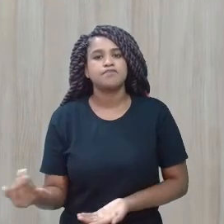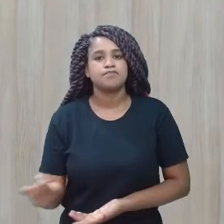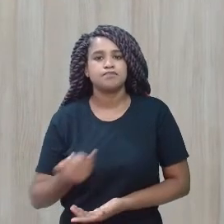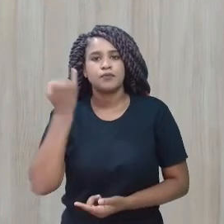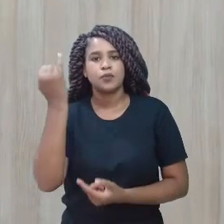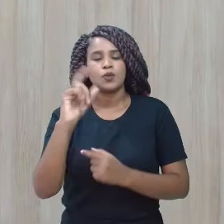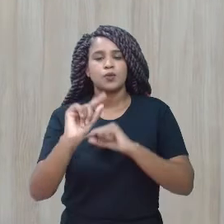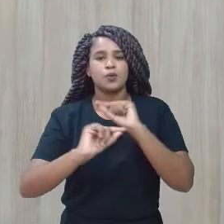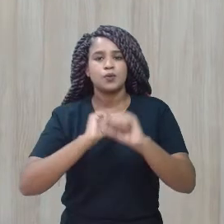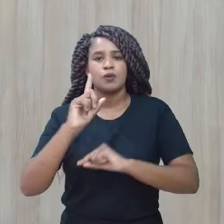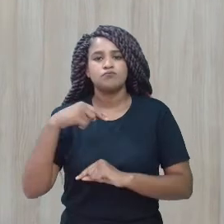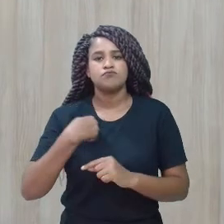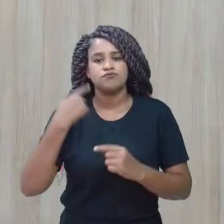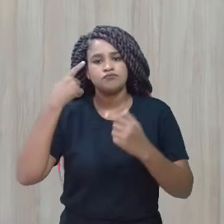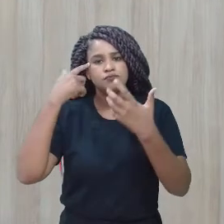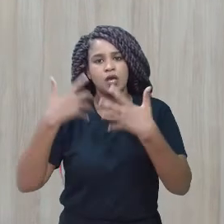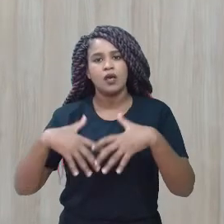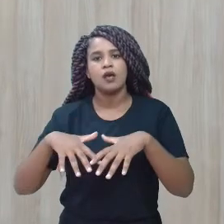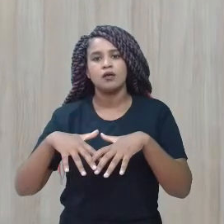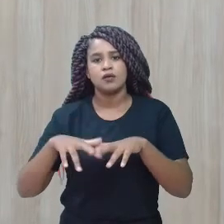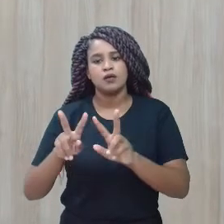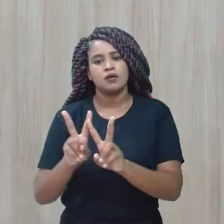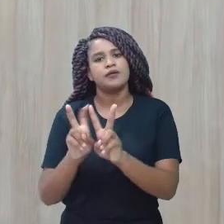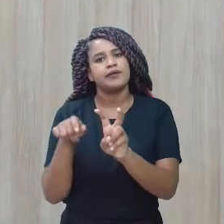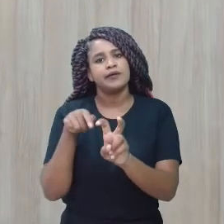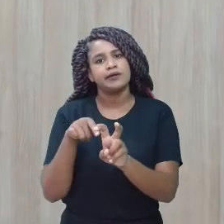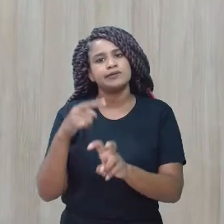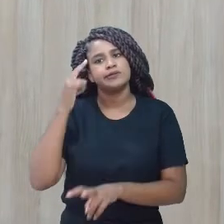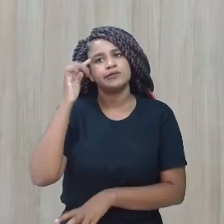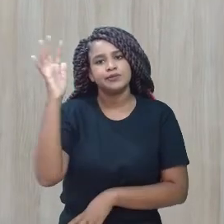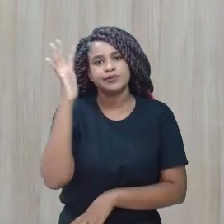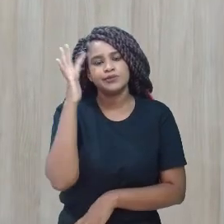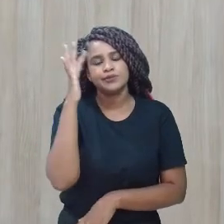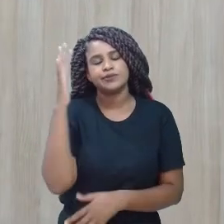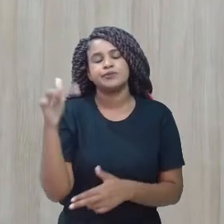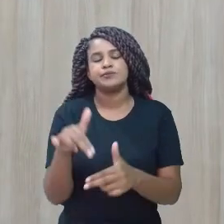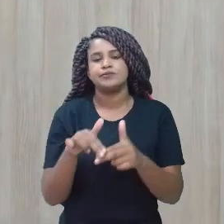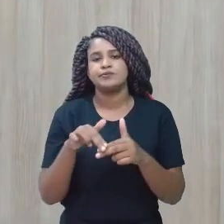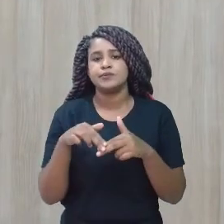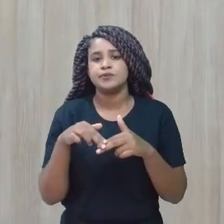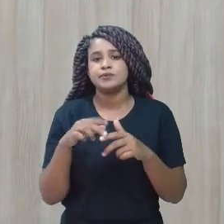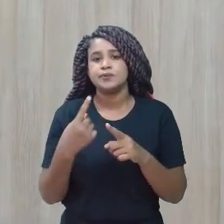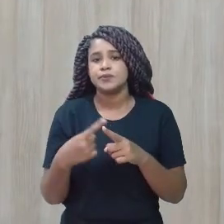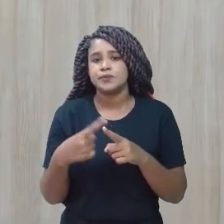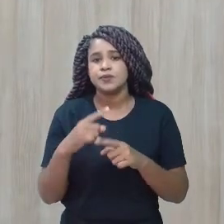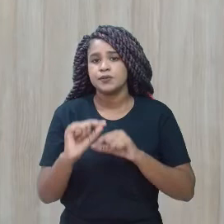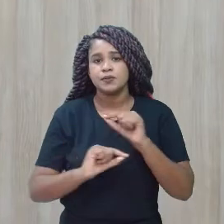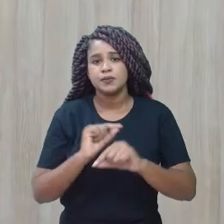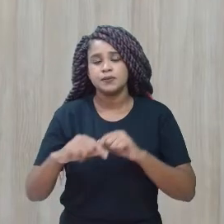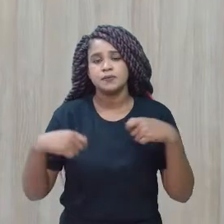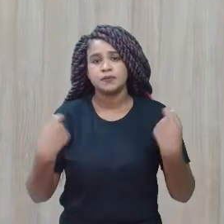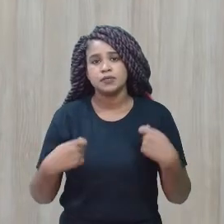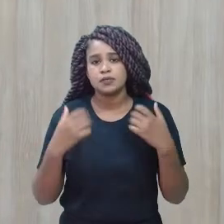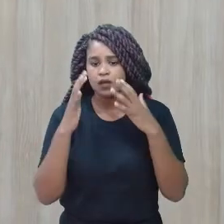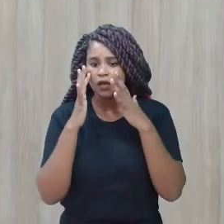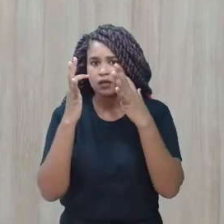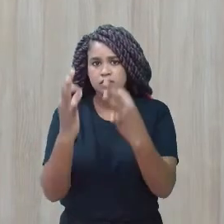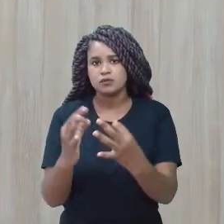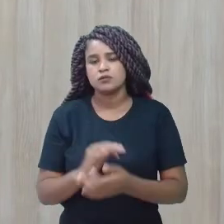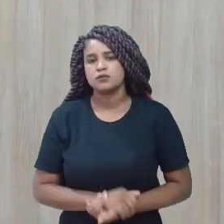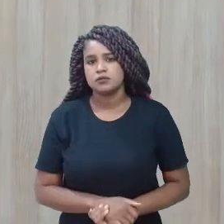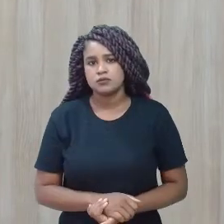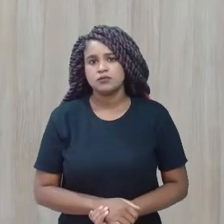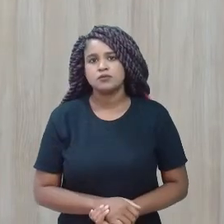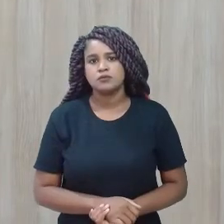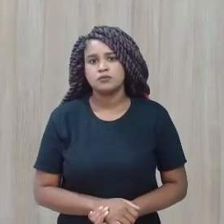estar refletindo sobre esse assunto, né, porque a gente precisa ficar atento, porque é tão